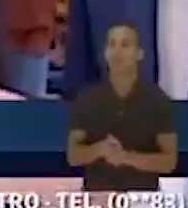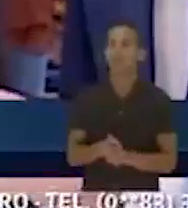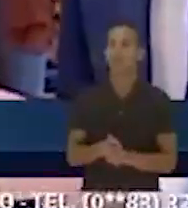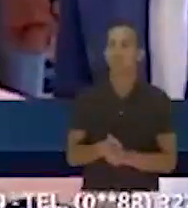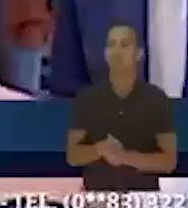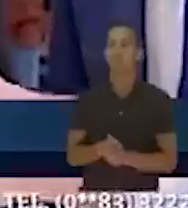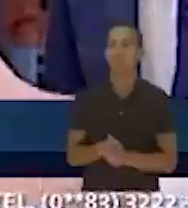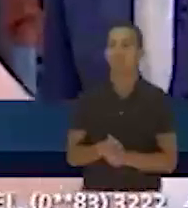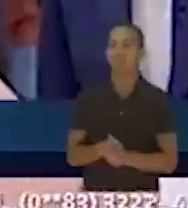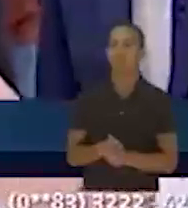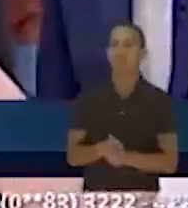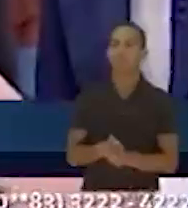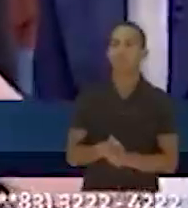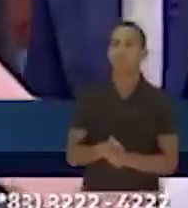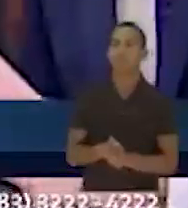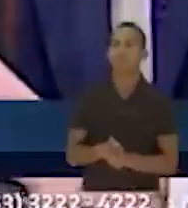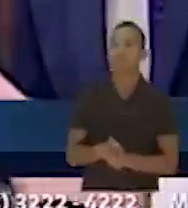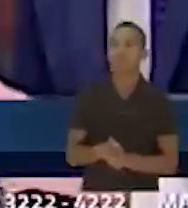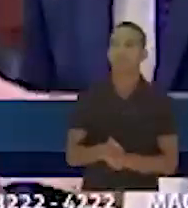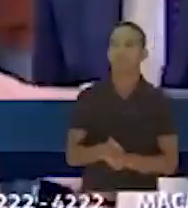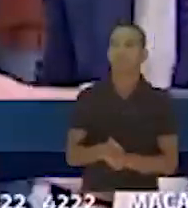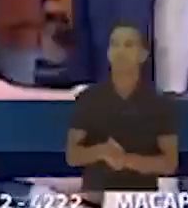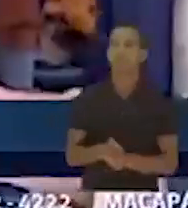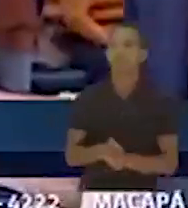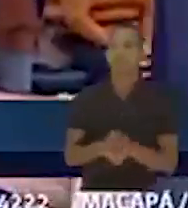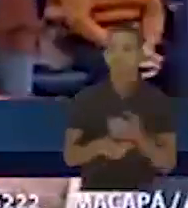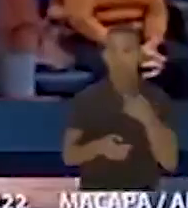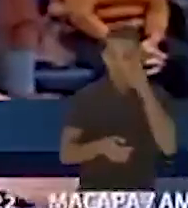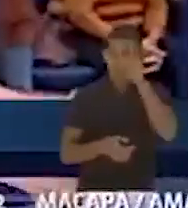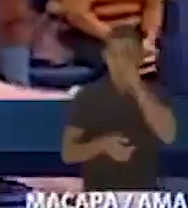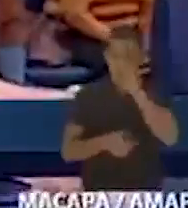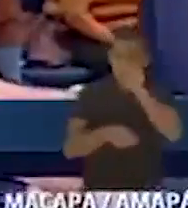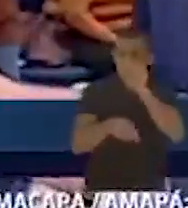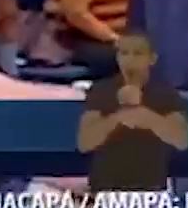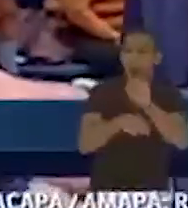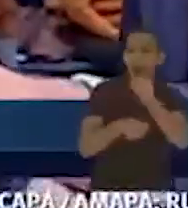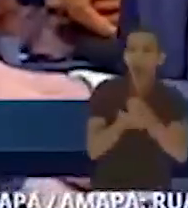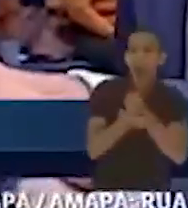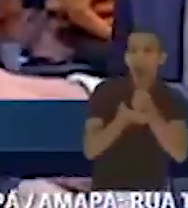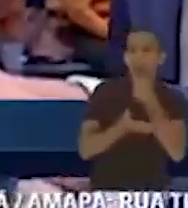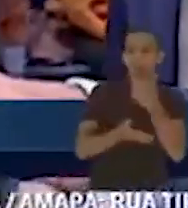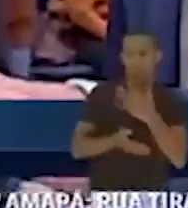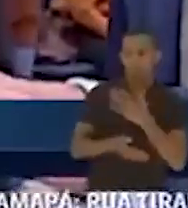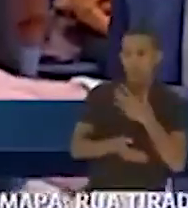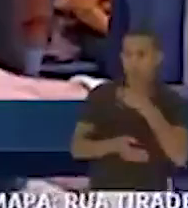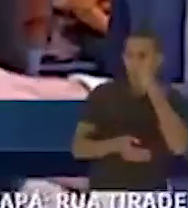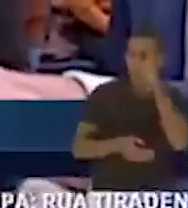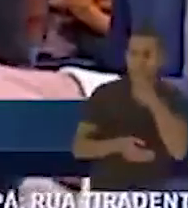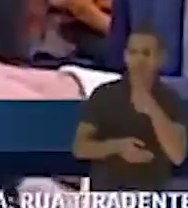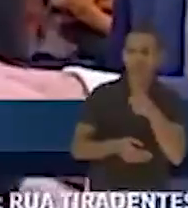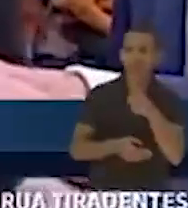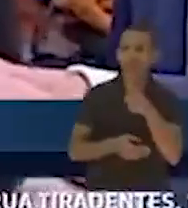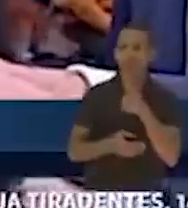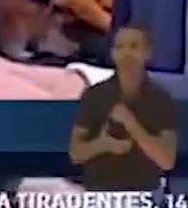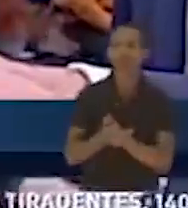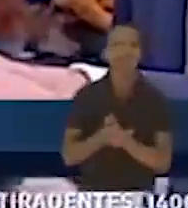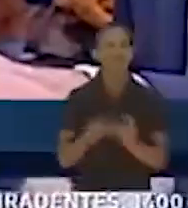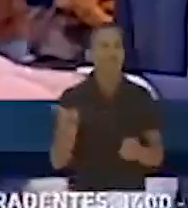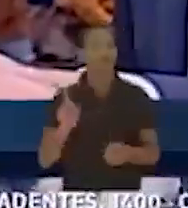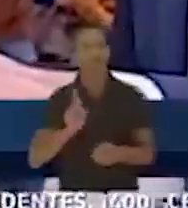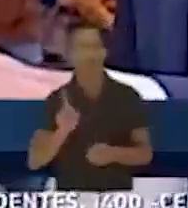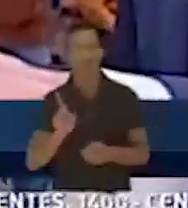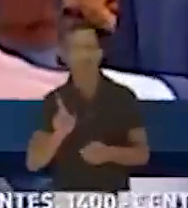Põe devagarzinho o microfone para mim. Não. Hein? Não. Eu mandei ou não? Não. É porque estão gravando.